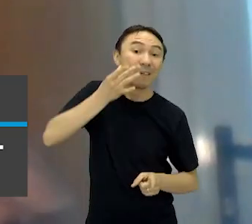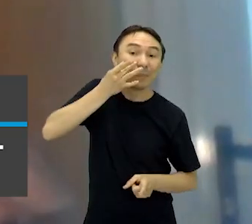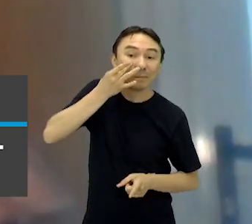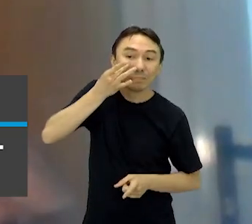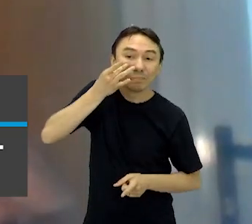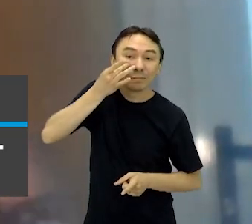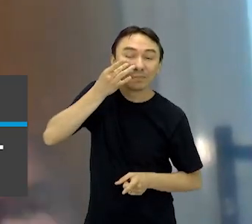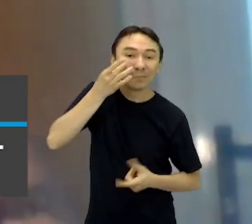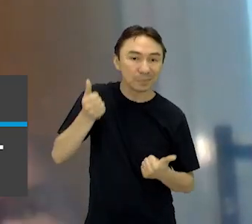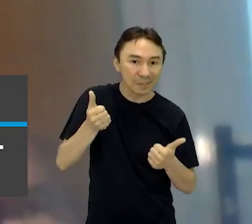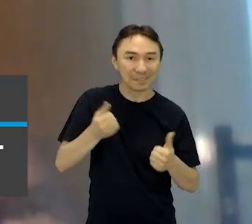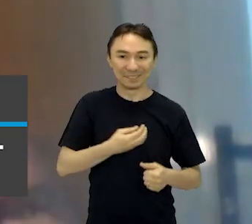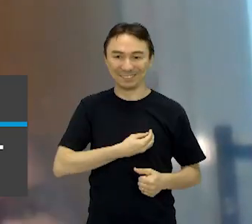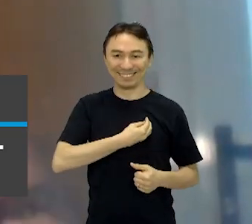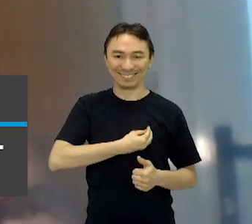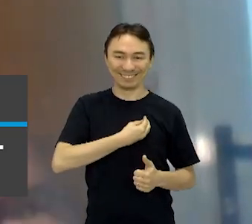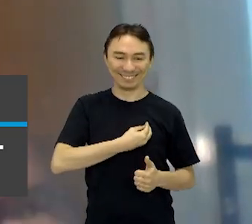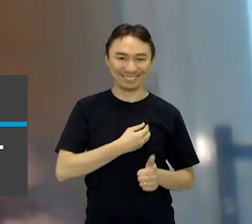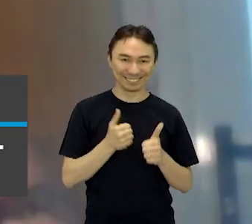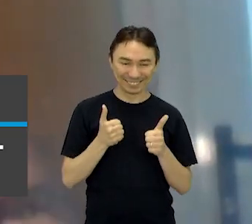remotamente conectados.